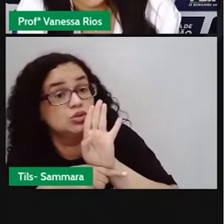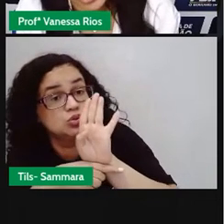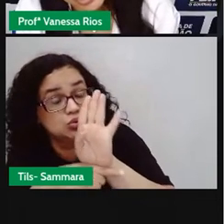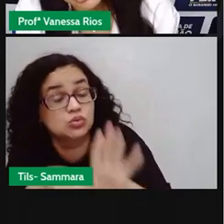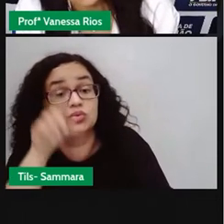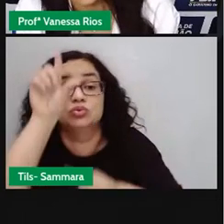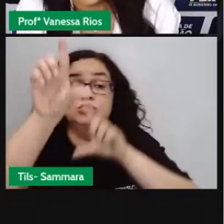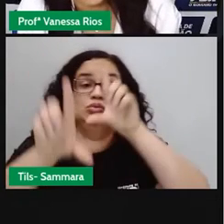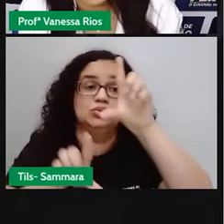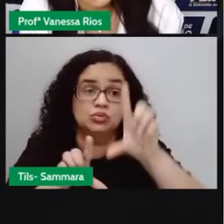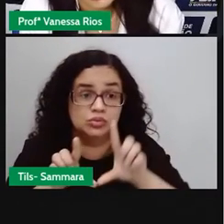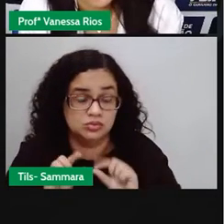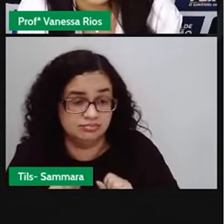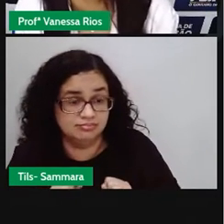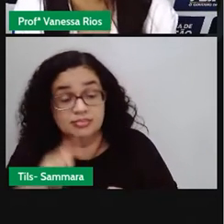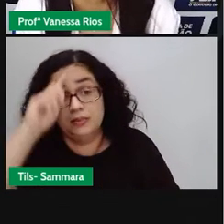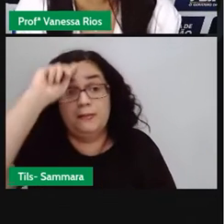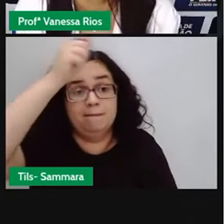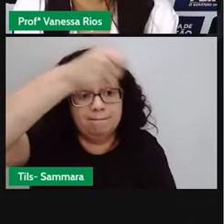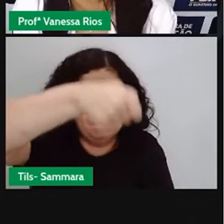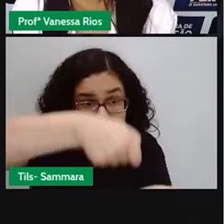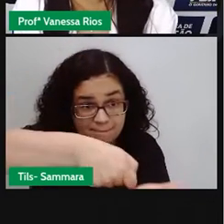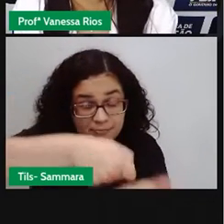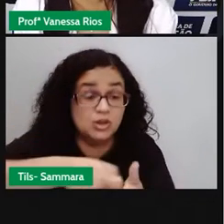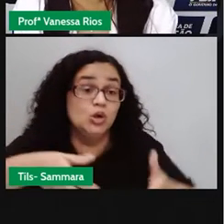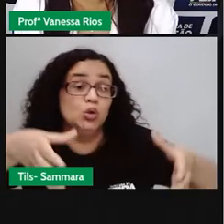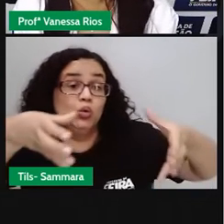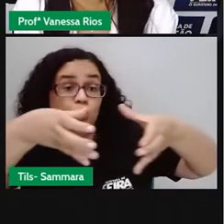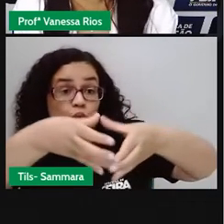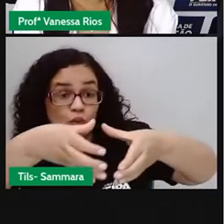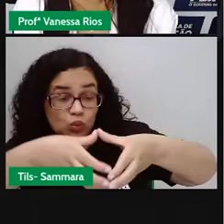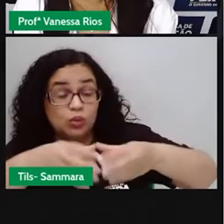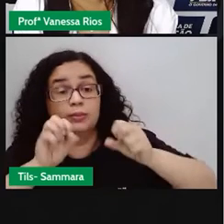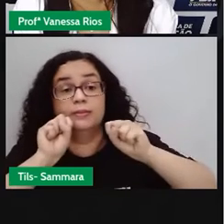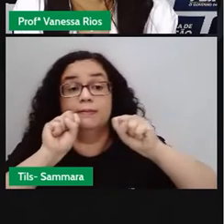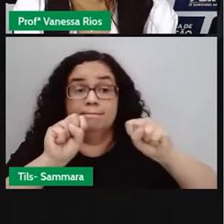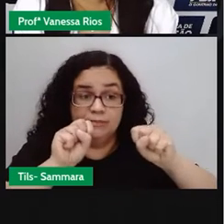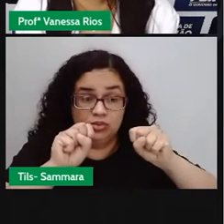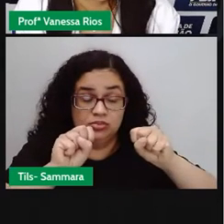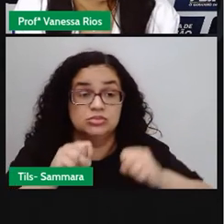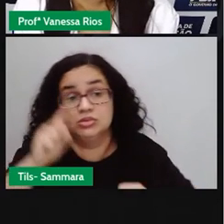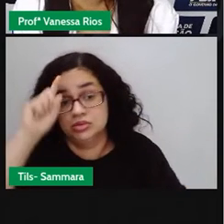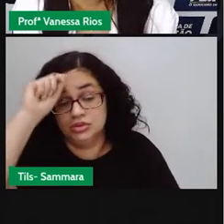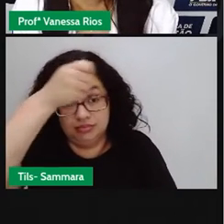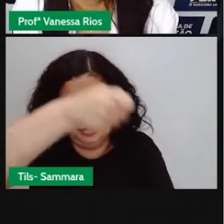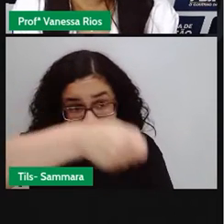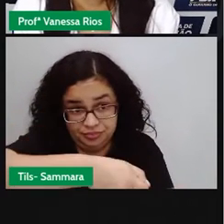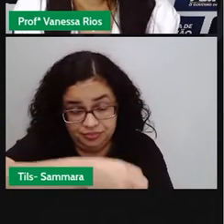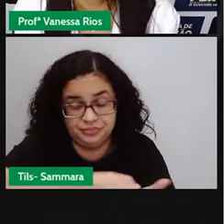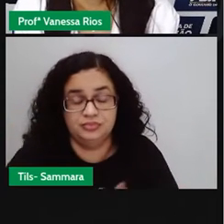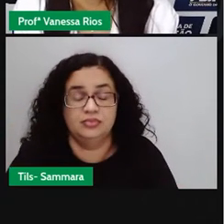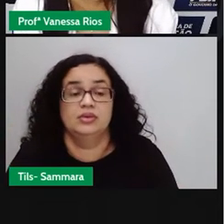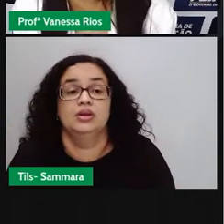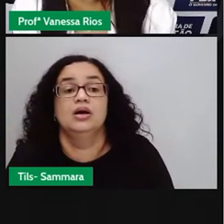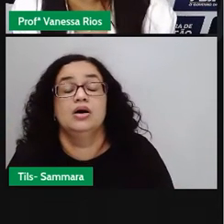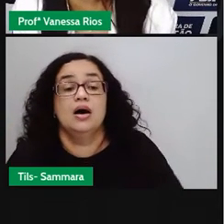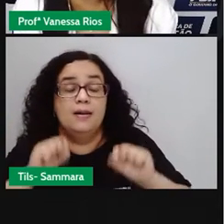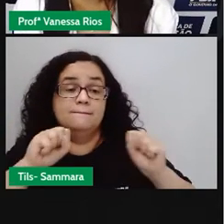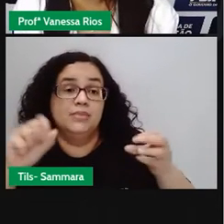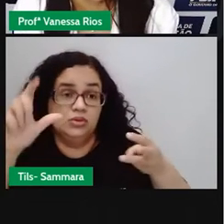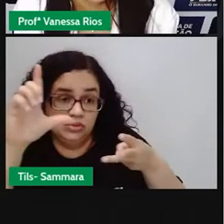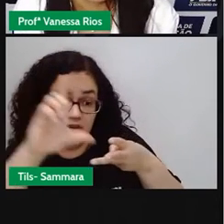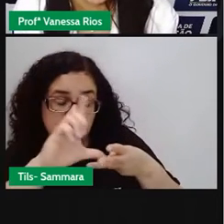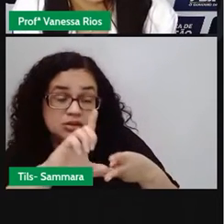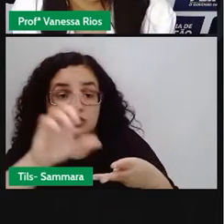nessas escolhas, nessas decisões que os grupos eles podem decidir. Então, o poder legislativo